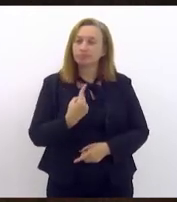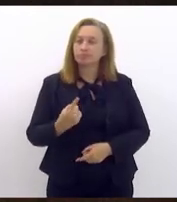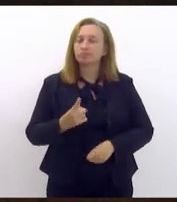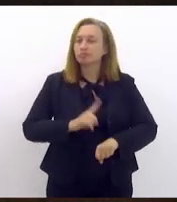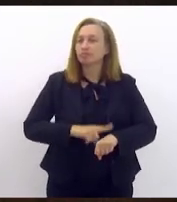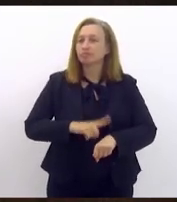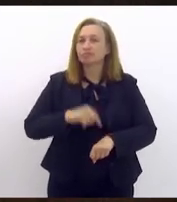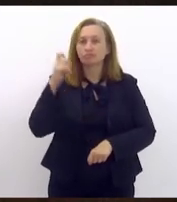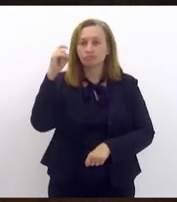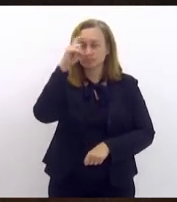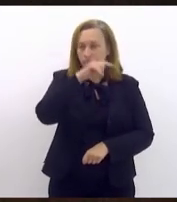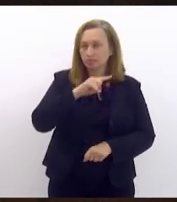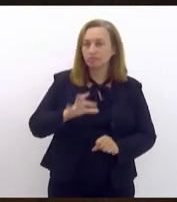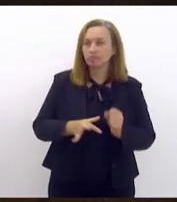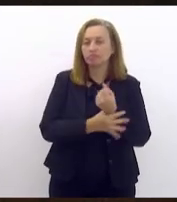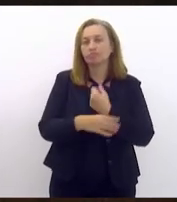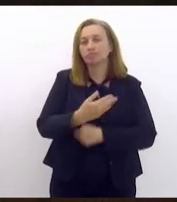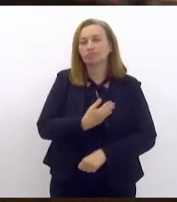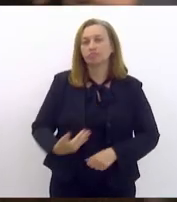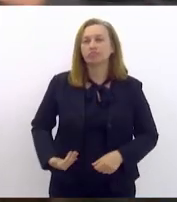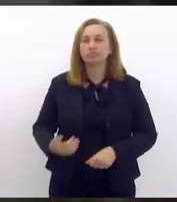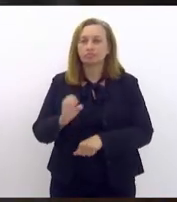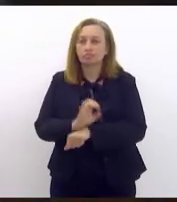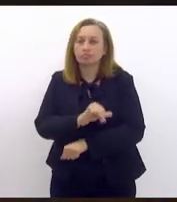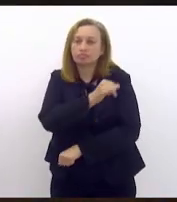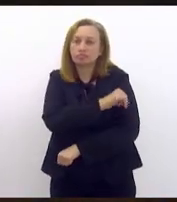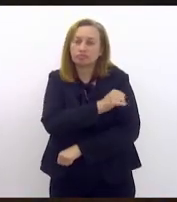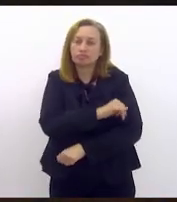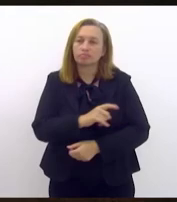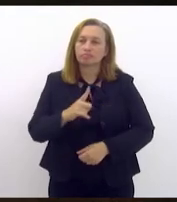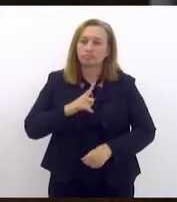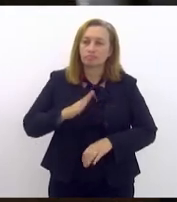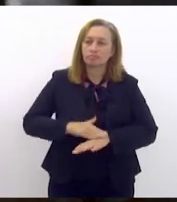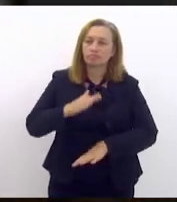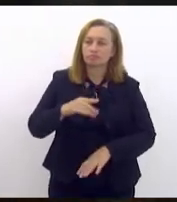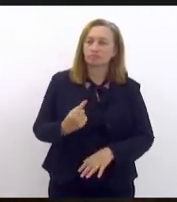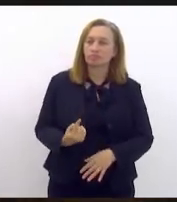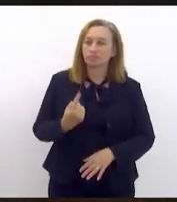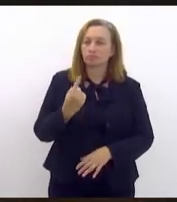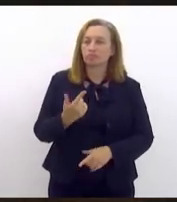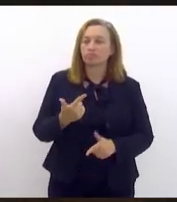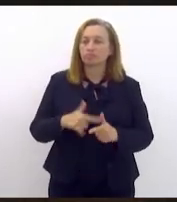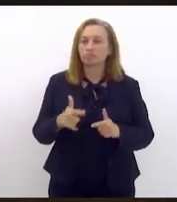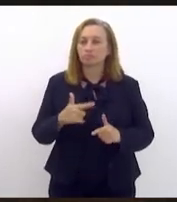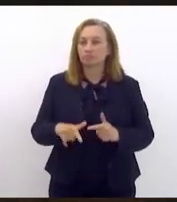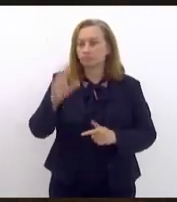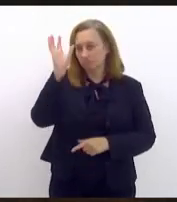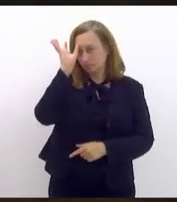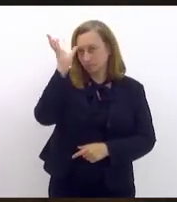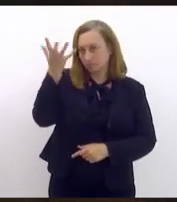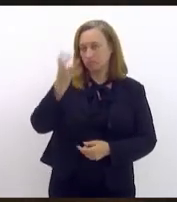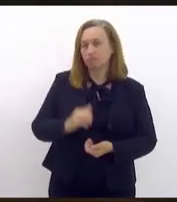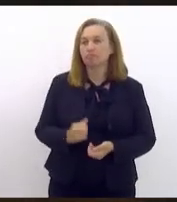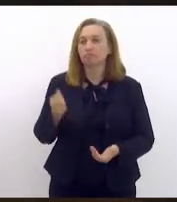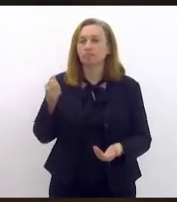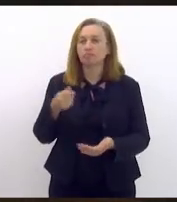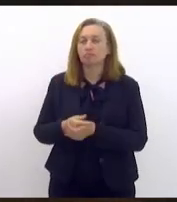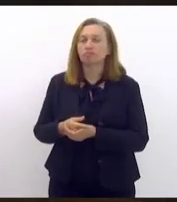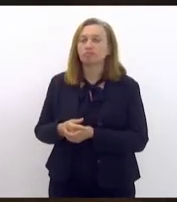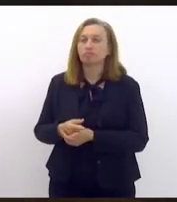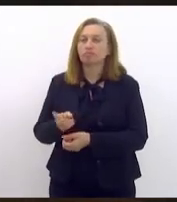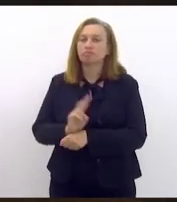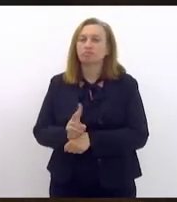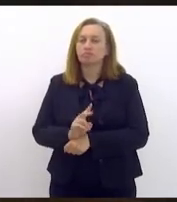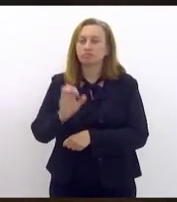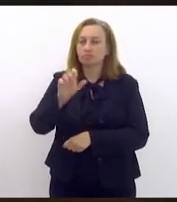tão difícil da segurança pública do Estado do Rio de Janeiro, temos mais um imbróglio para ser resolvido, que é o pagamento dos agentes